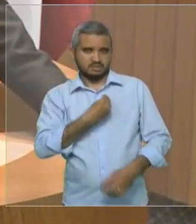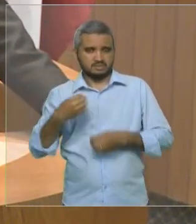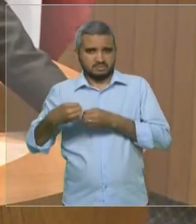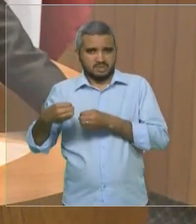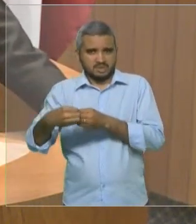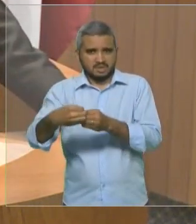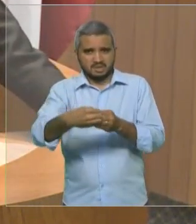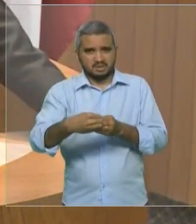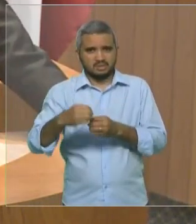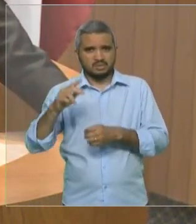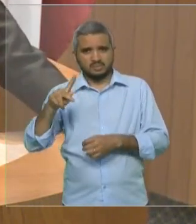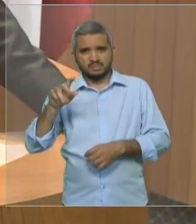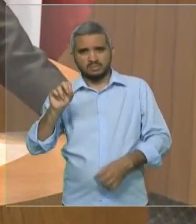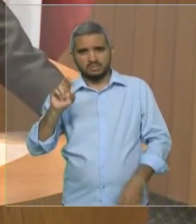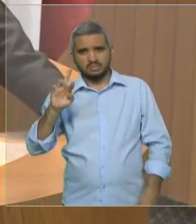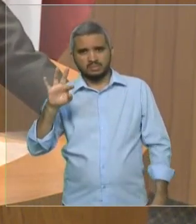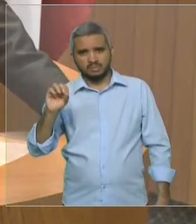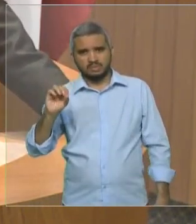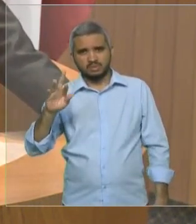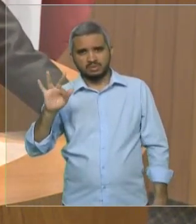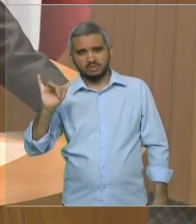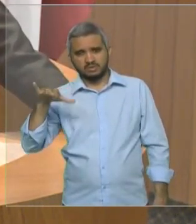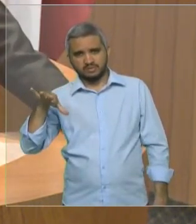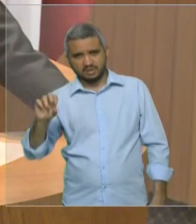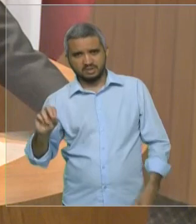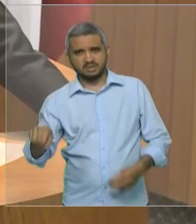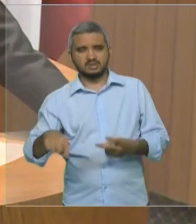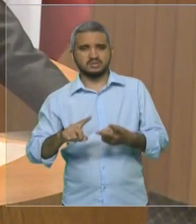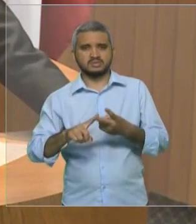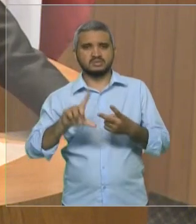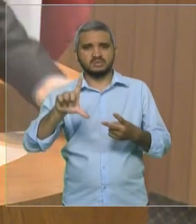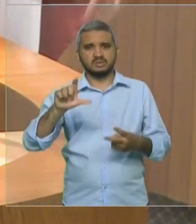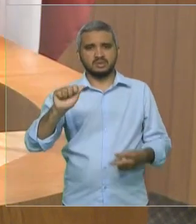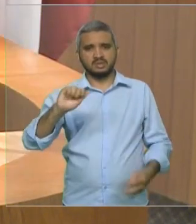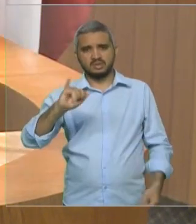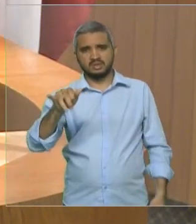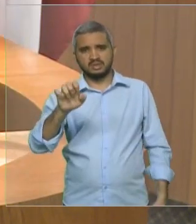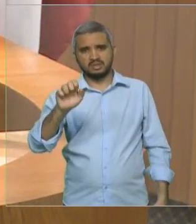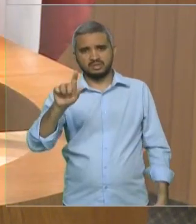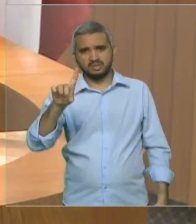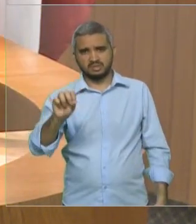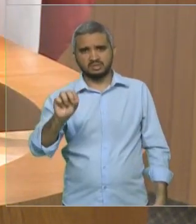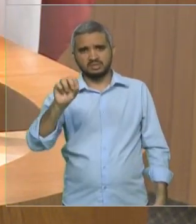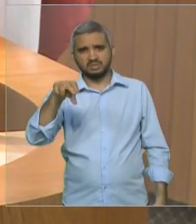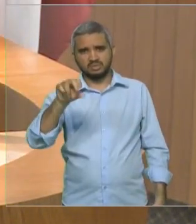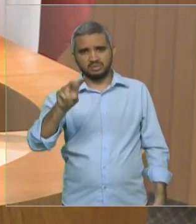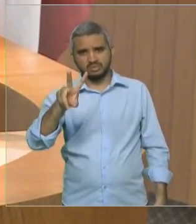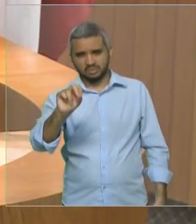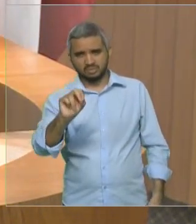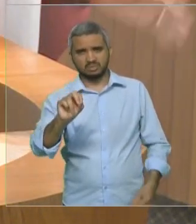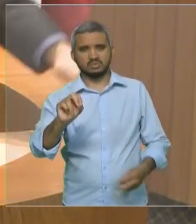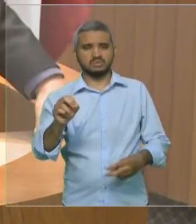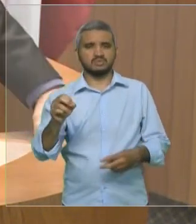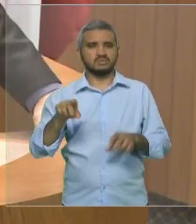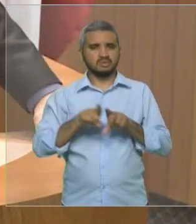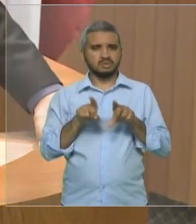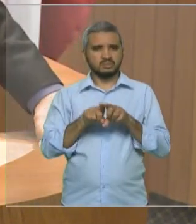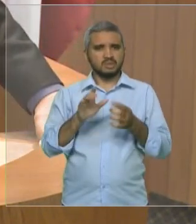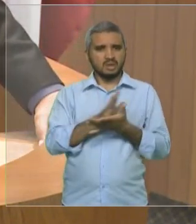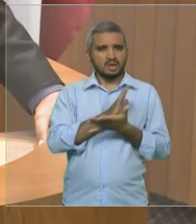Paraíso, Campestre, Lajeado Novo, até mesmo municípios do estado do